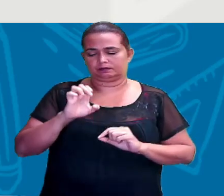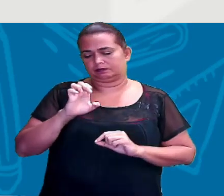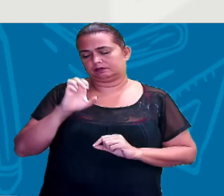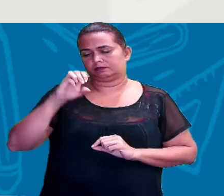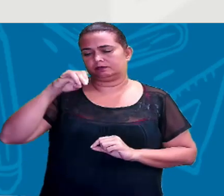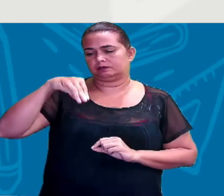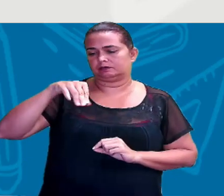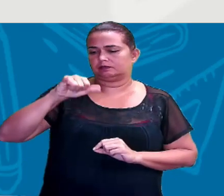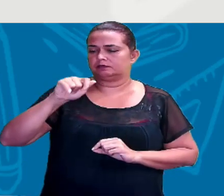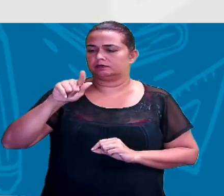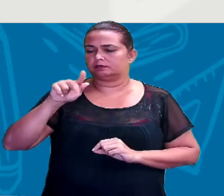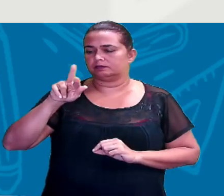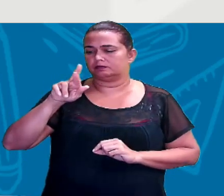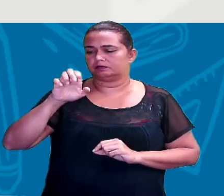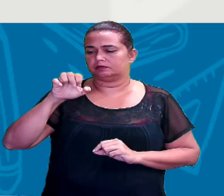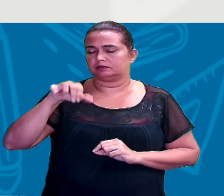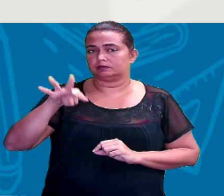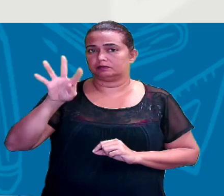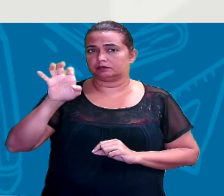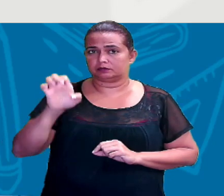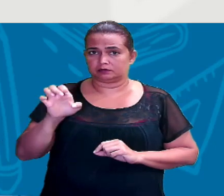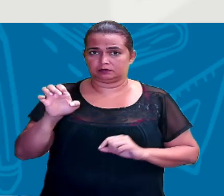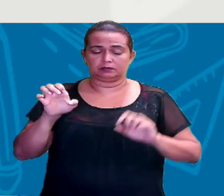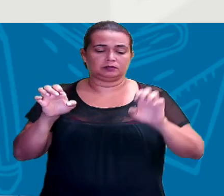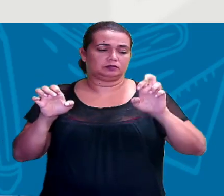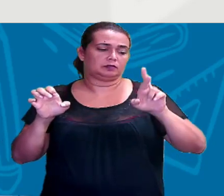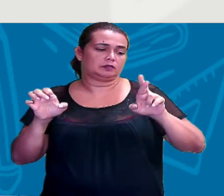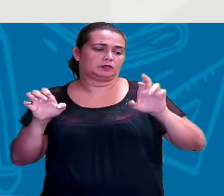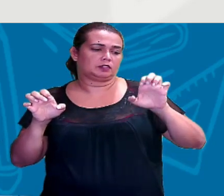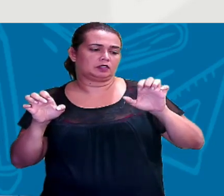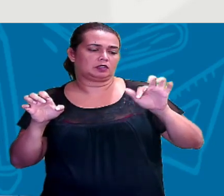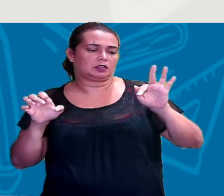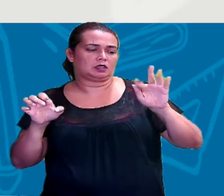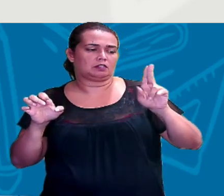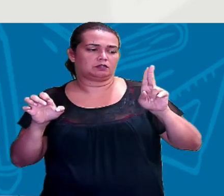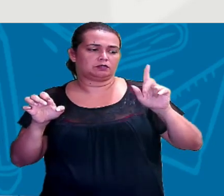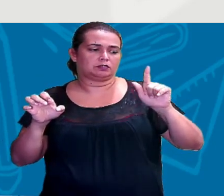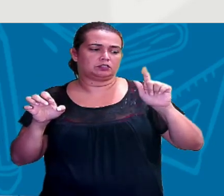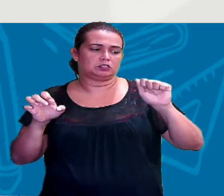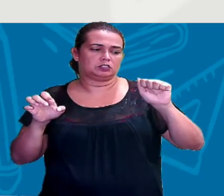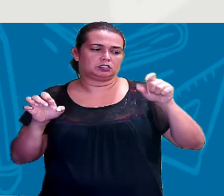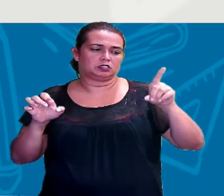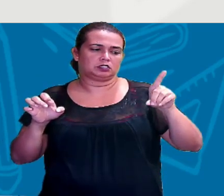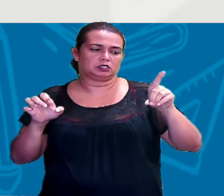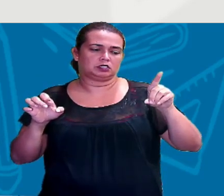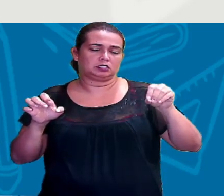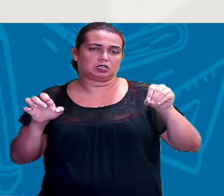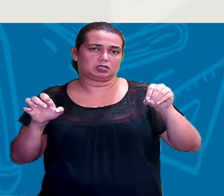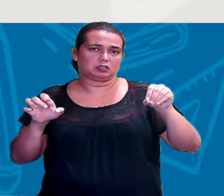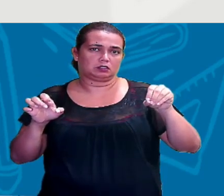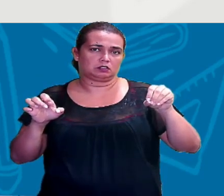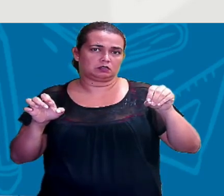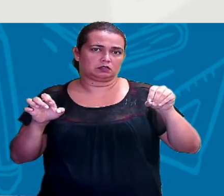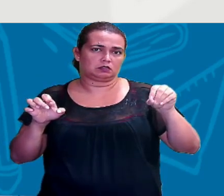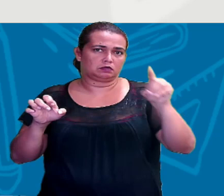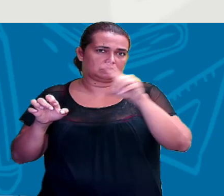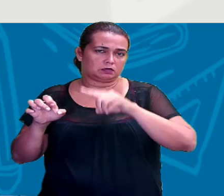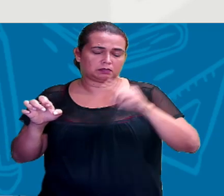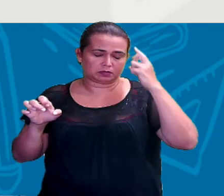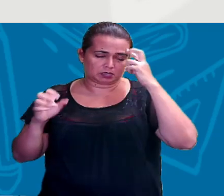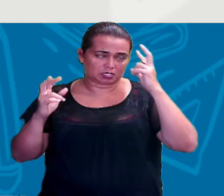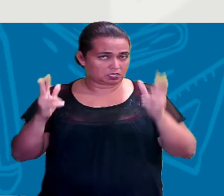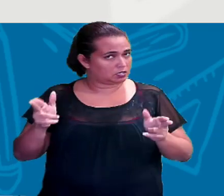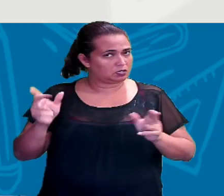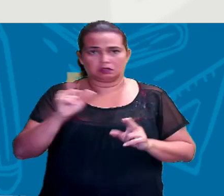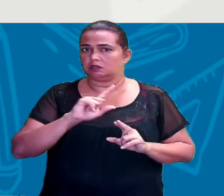né? É importante saber que os termos imigrantes e refugiados não são sinônimos. De acordo com o Alto